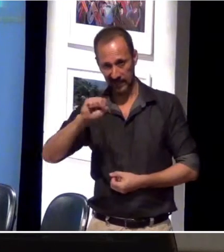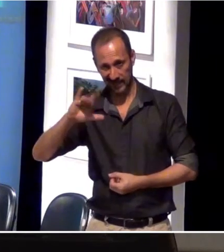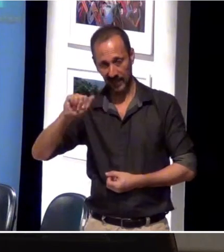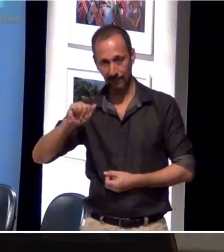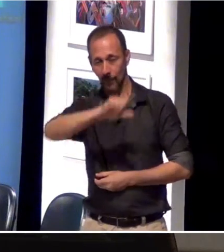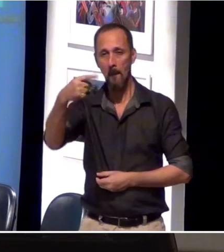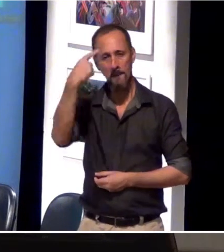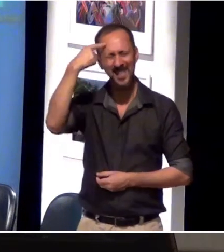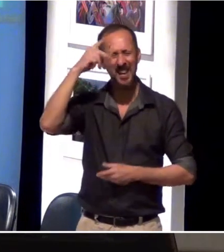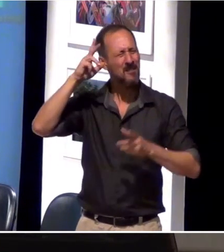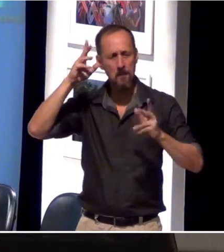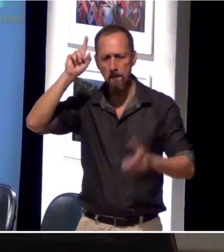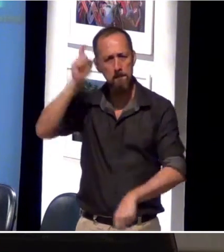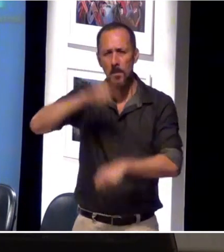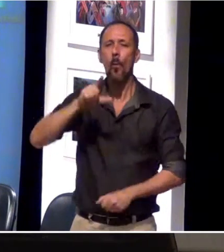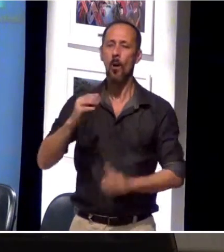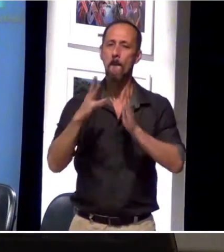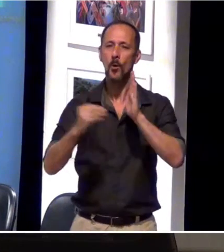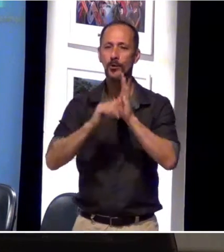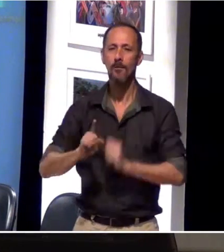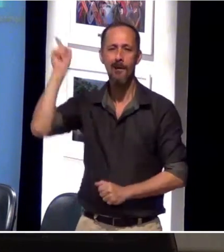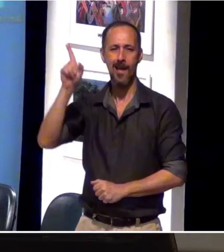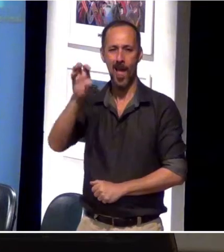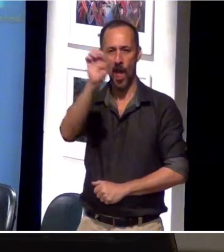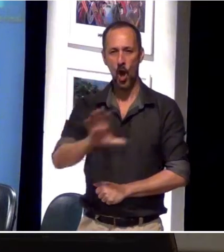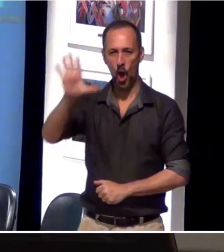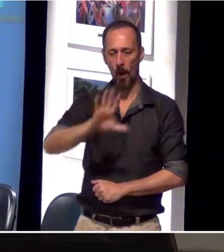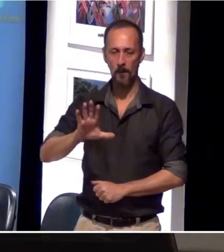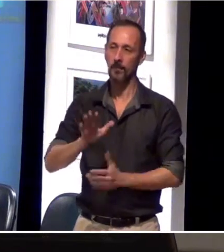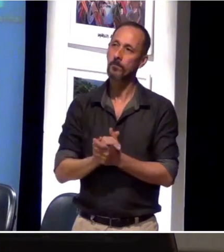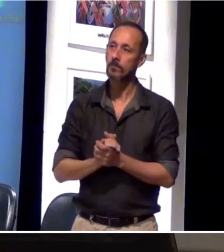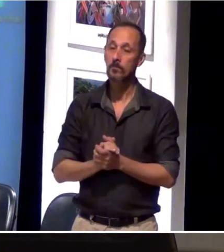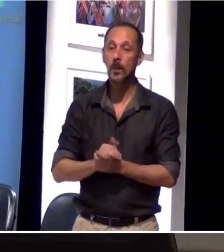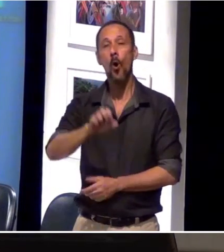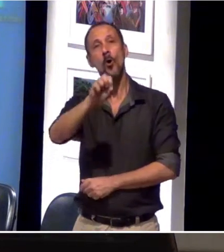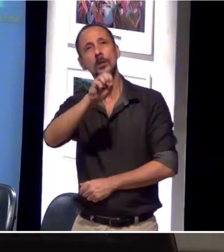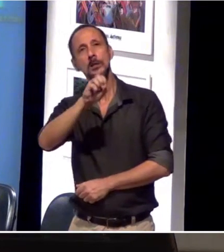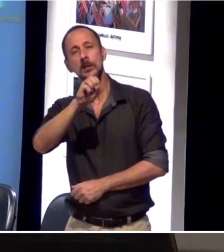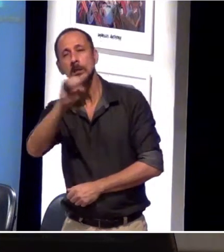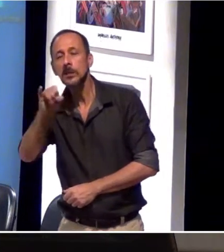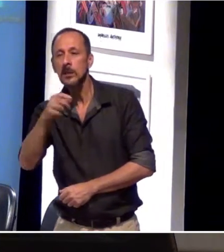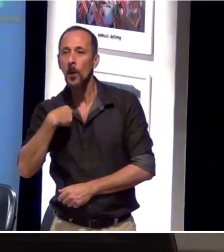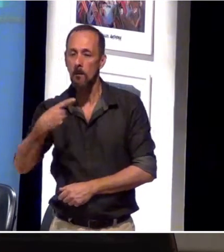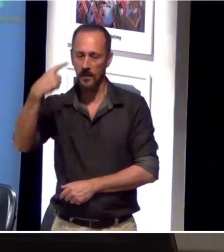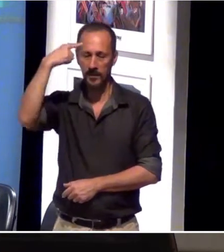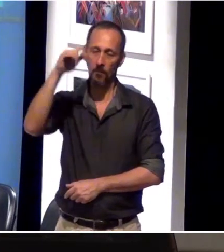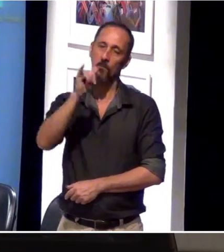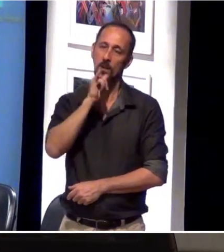europeia. Se a gente falar de critérios de beleza, o instinto vai dizer